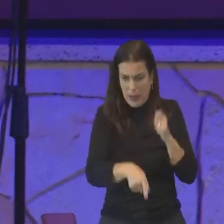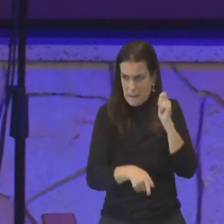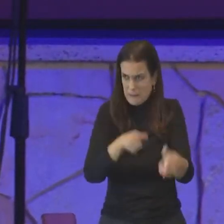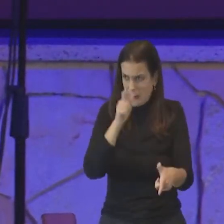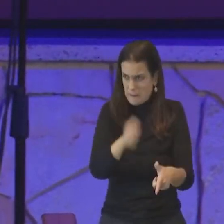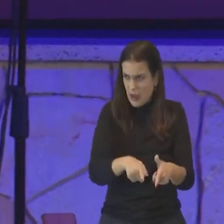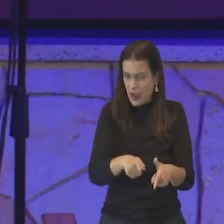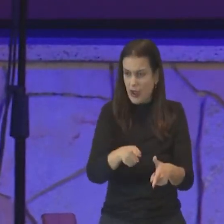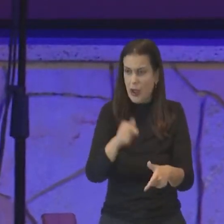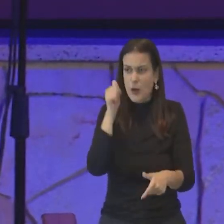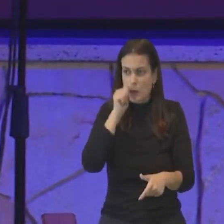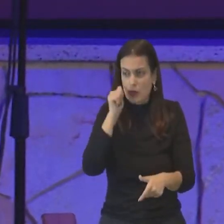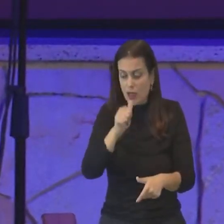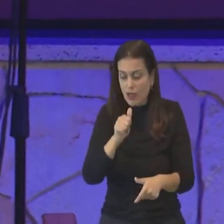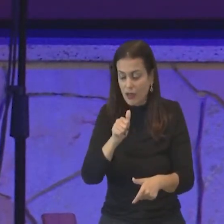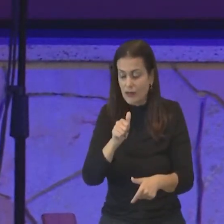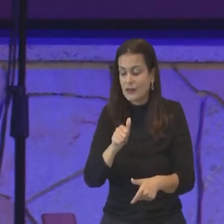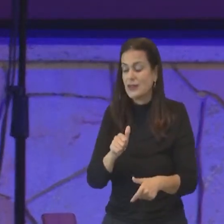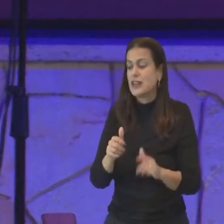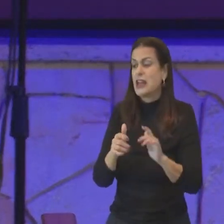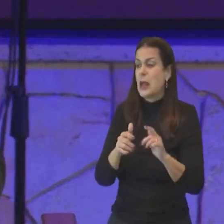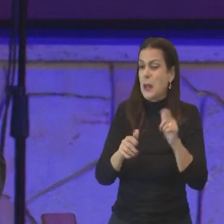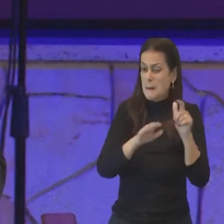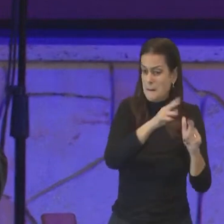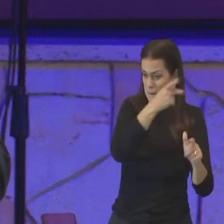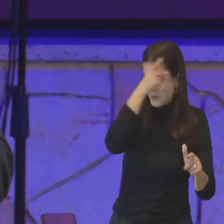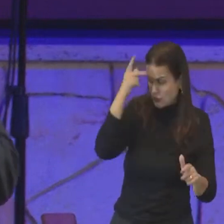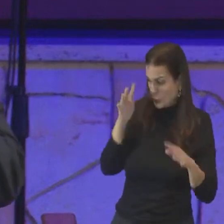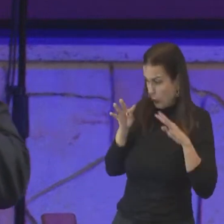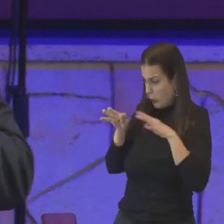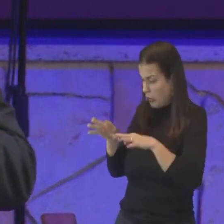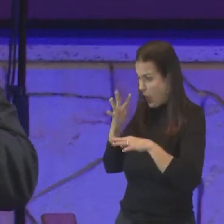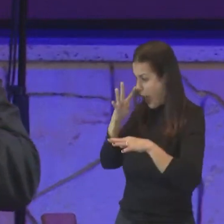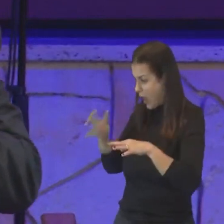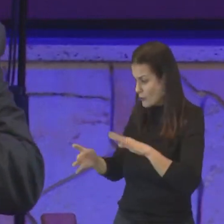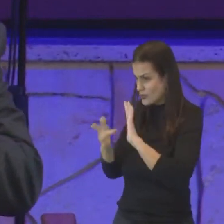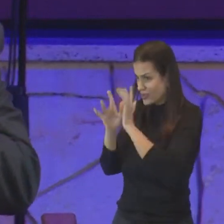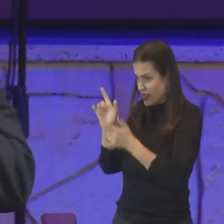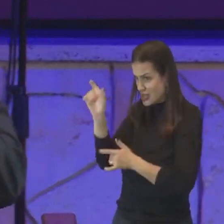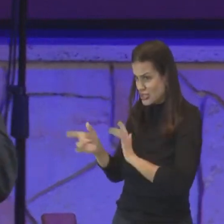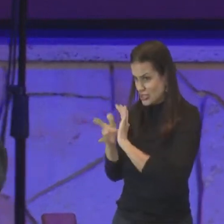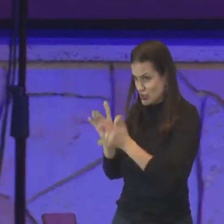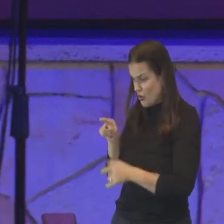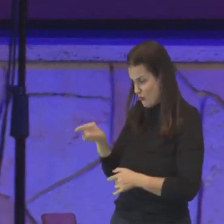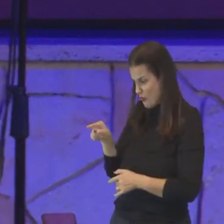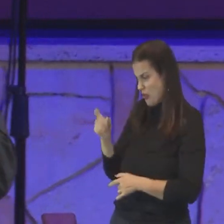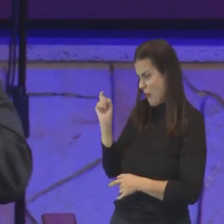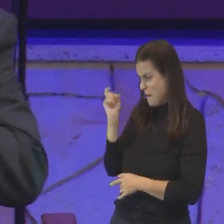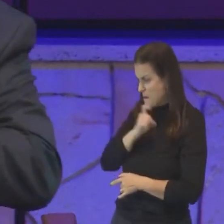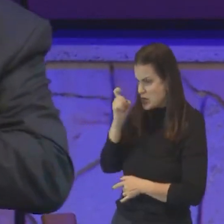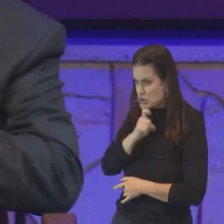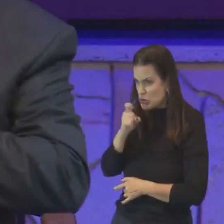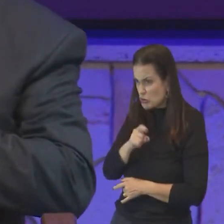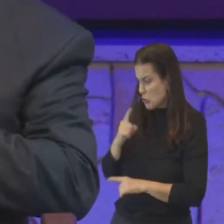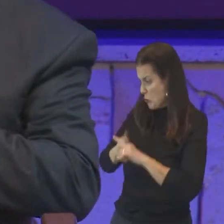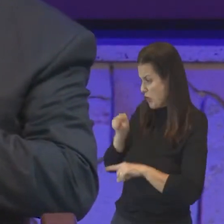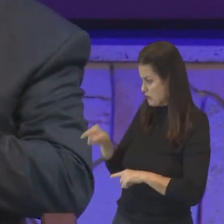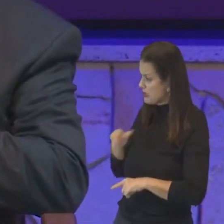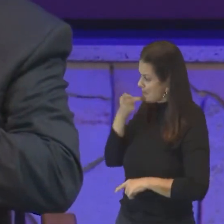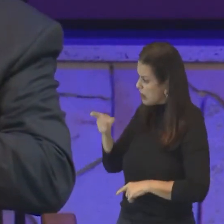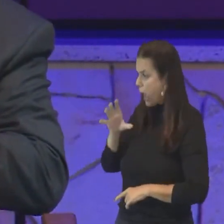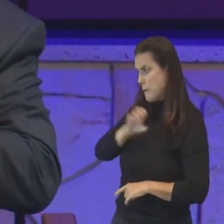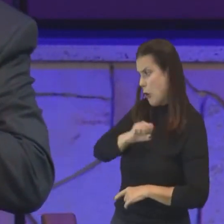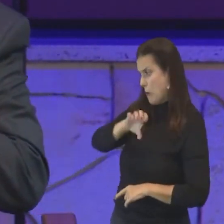seria acusado de mentir, e acusariam-no de estar mentindo, porque ele afirmava na sua mensagem cheia de amor, que